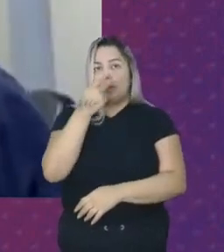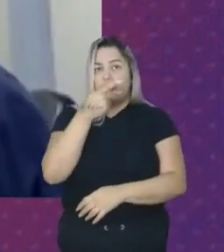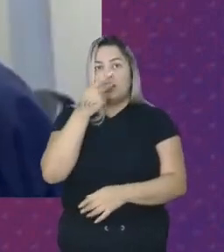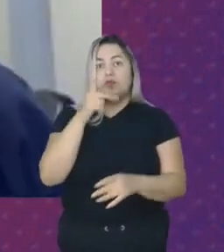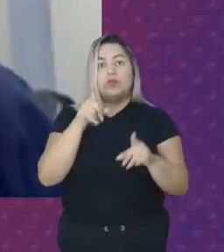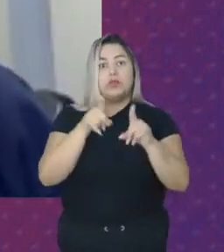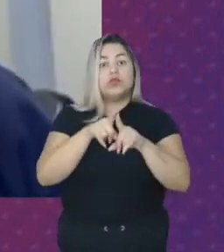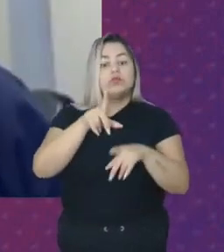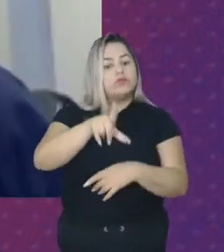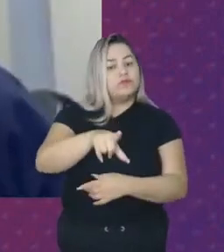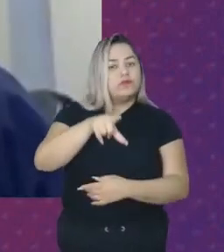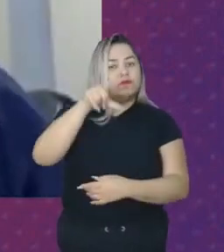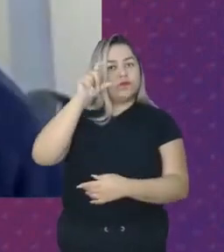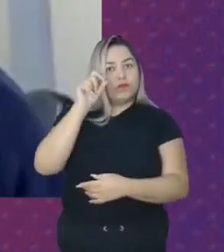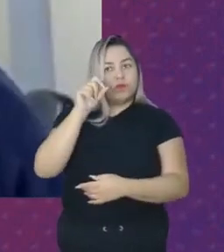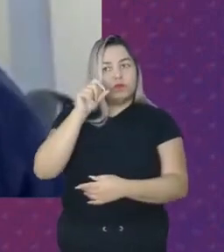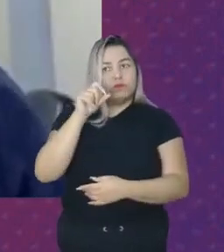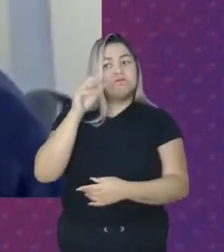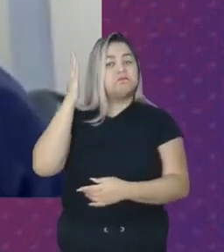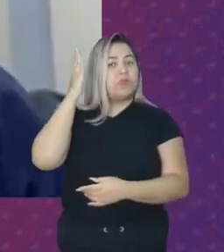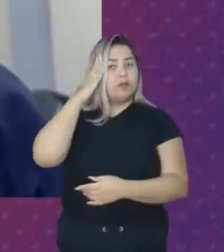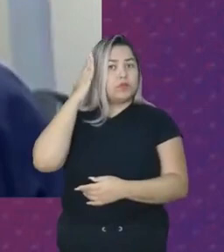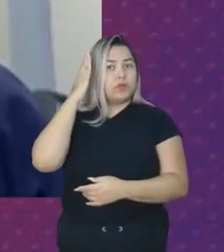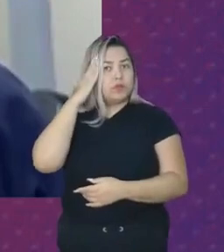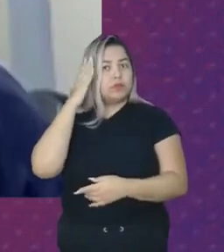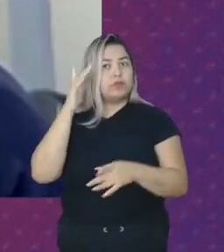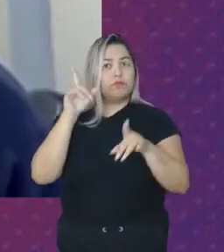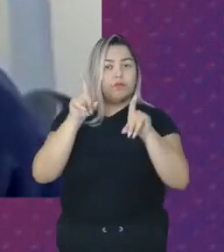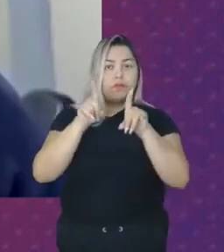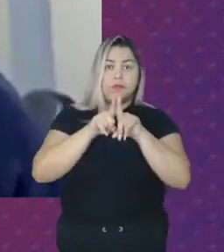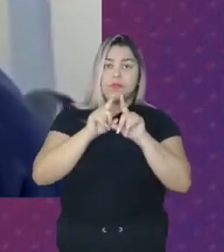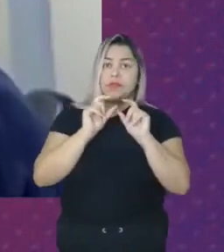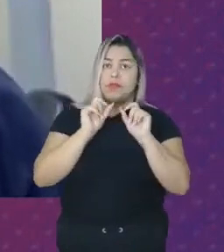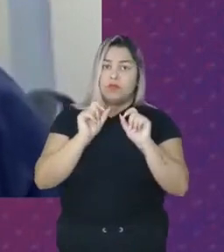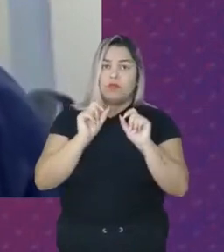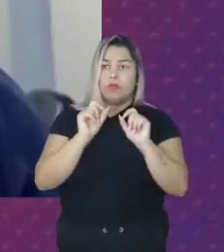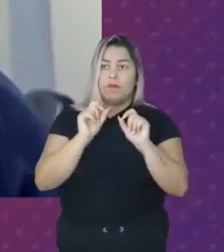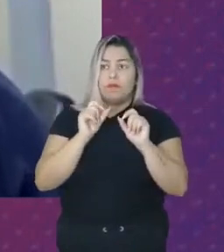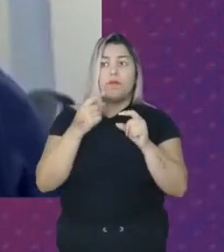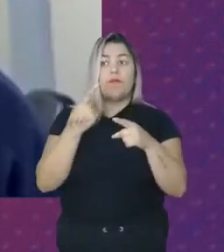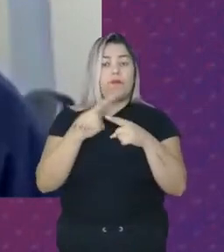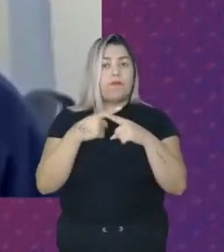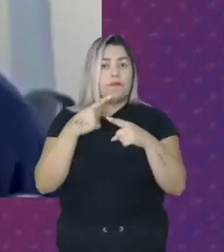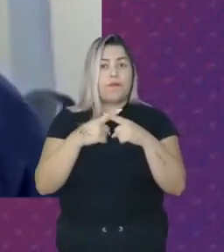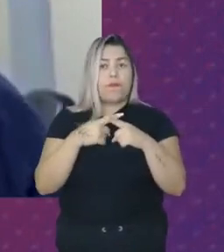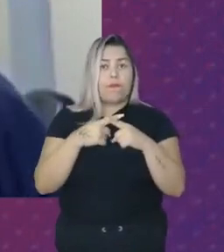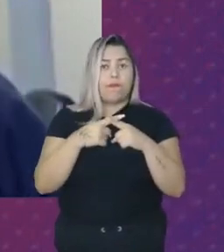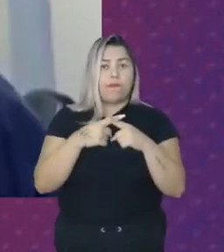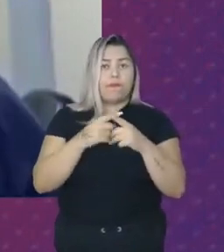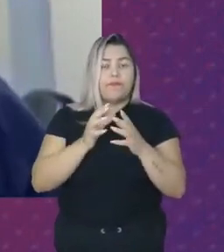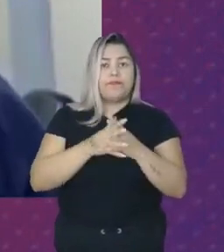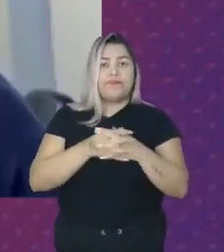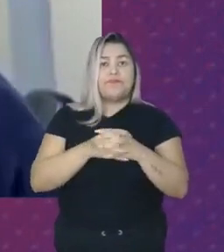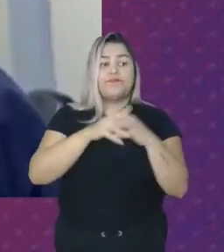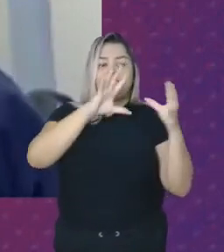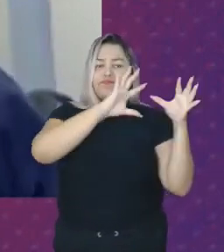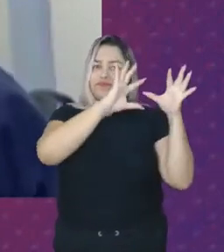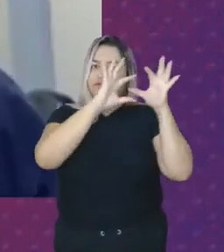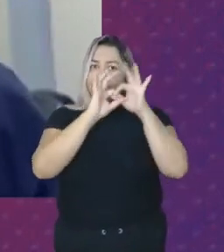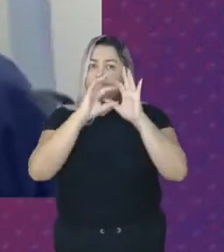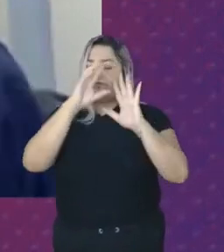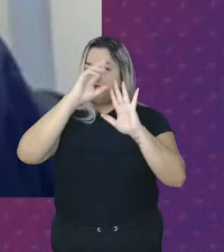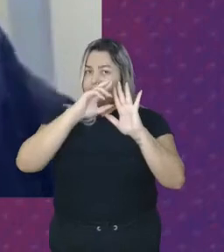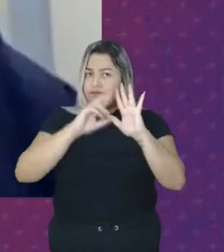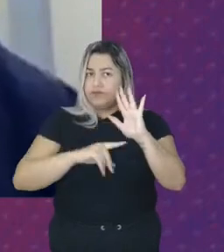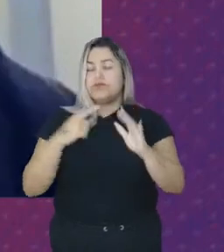propiciar escolhas, a gente sabe que não se efetiva, mesmo porque, num contexto